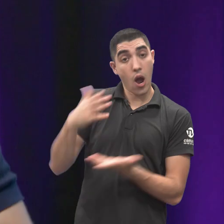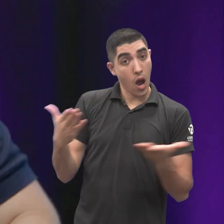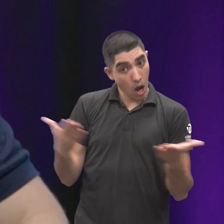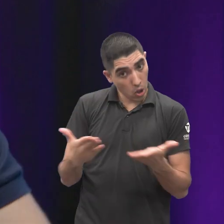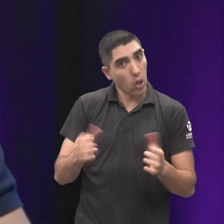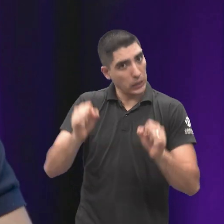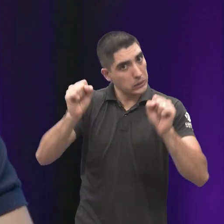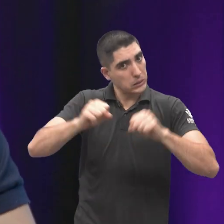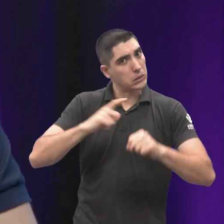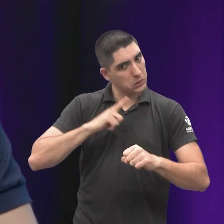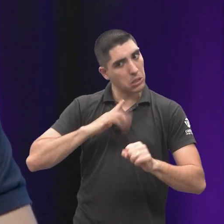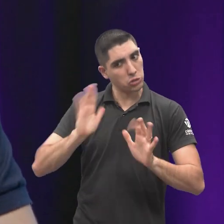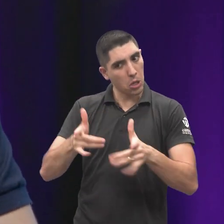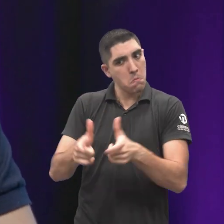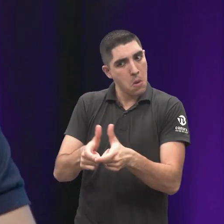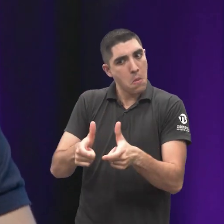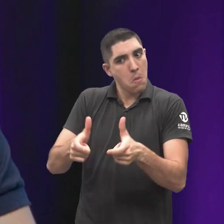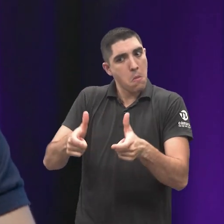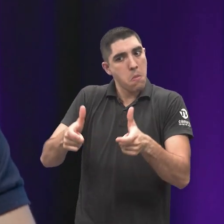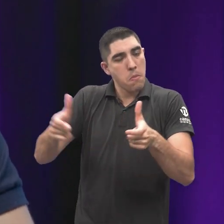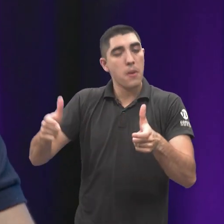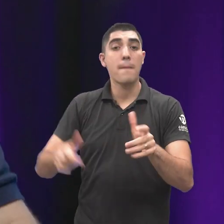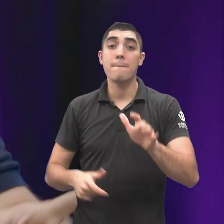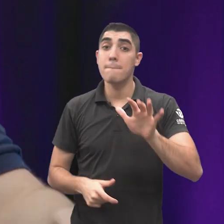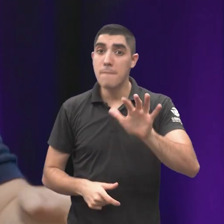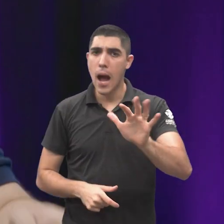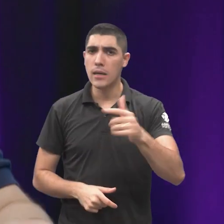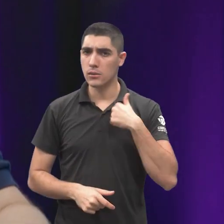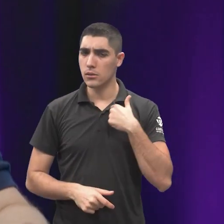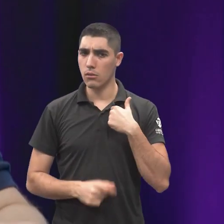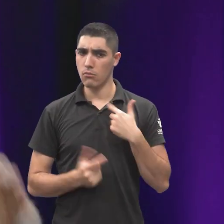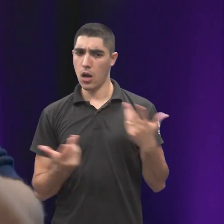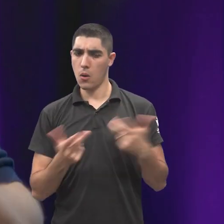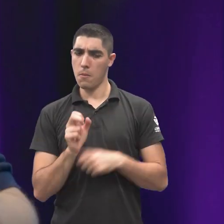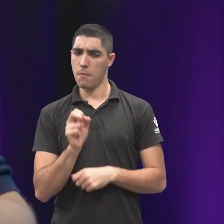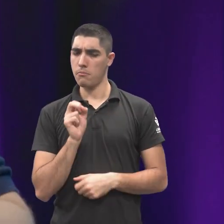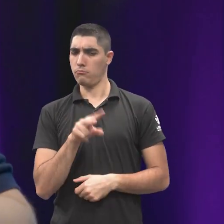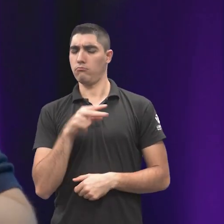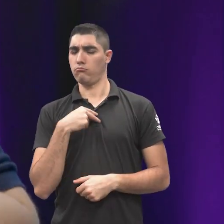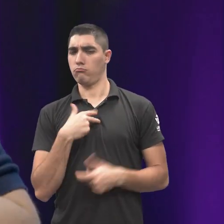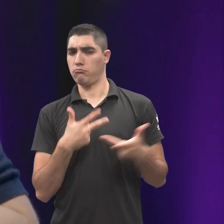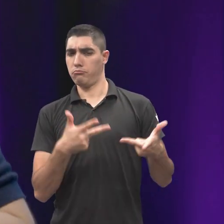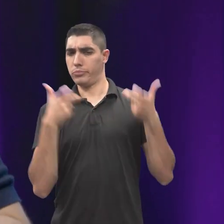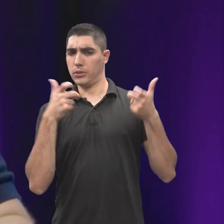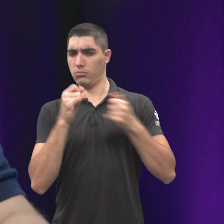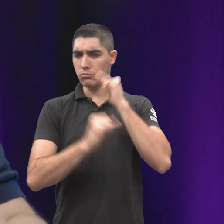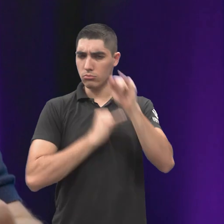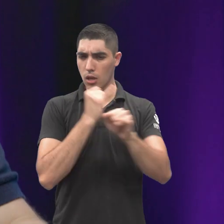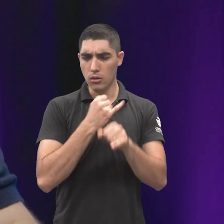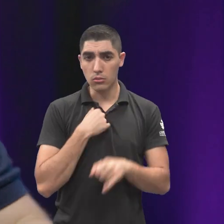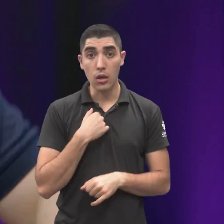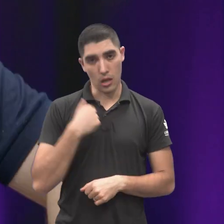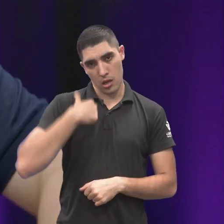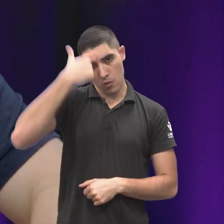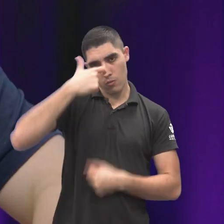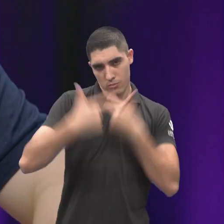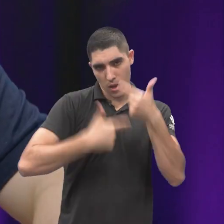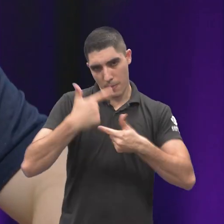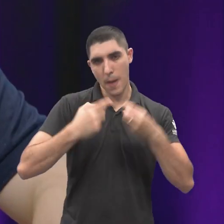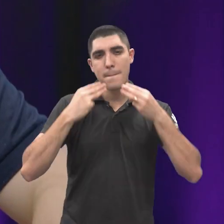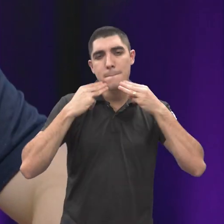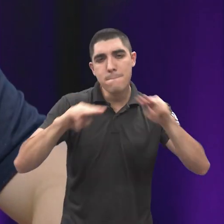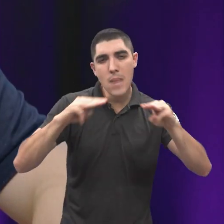sendo frequente ali. Inclusive, eu vejo até um fenômeno na internet que eu fiquei bobo de ver. Eu trabalho com marketing digital.